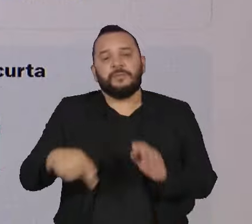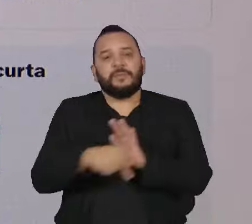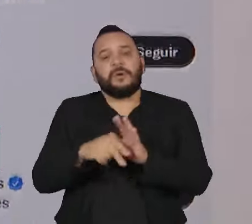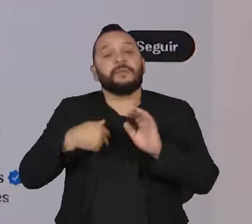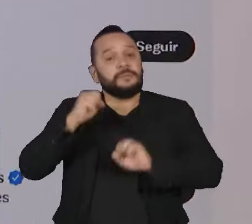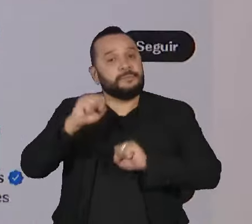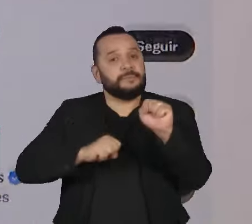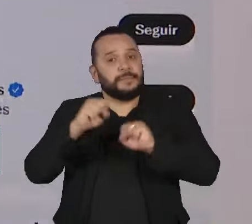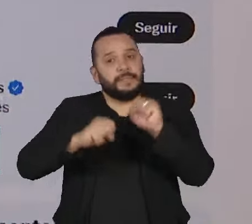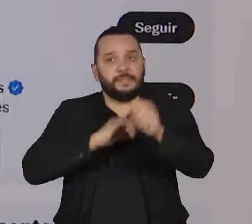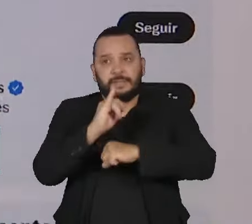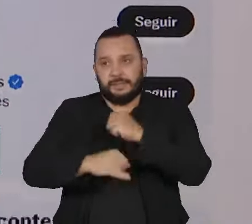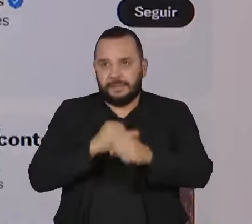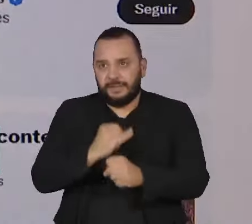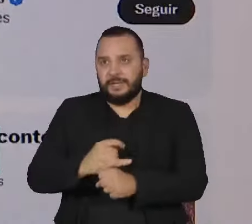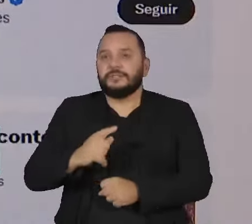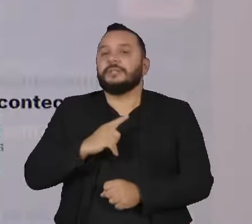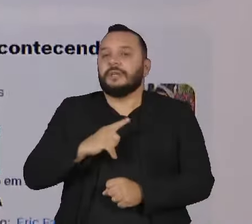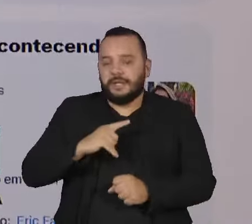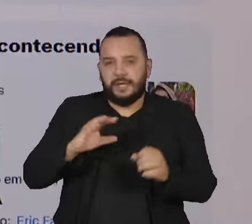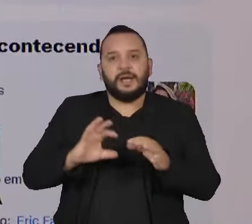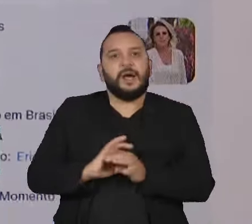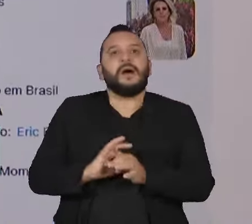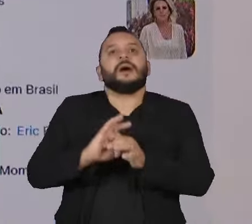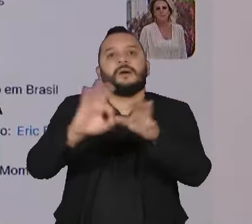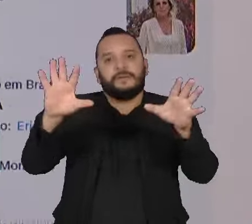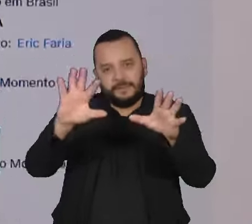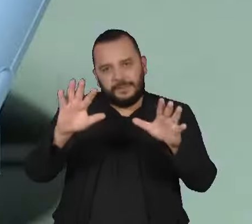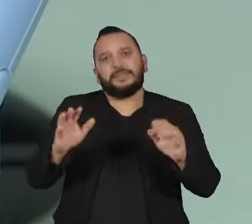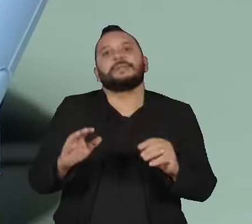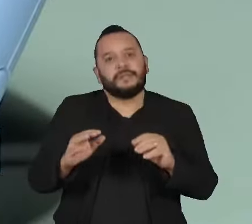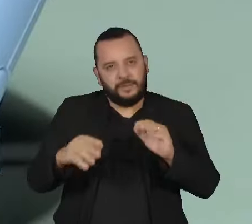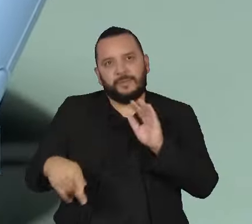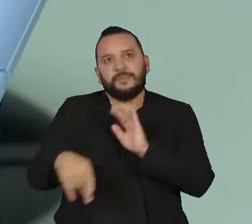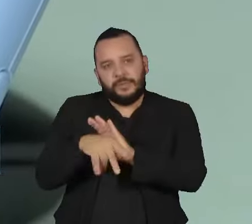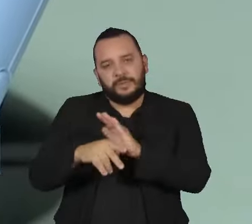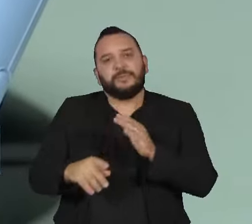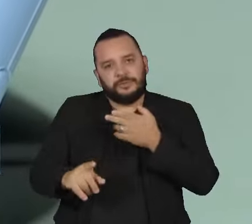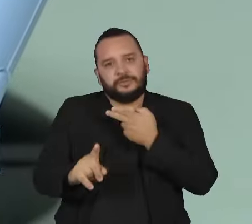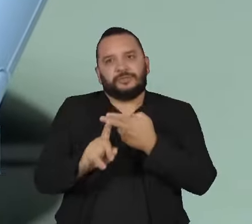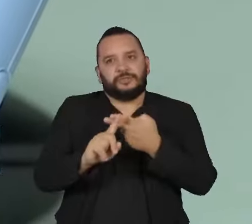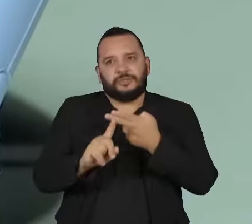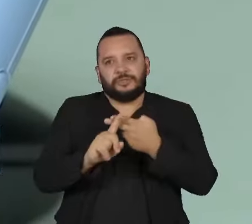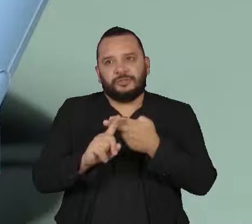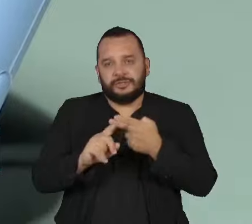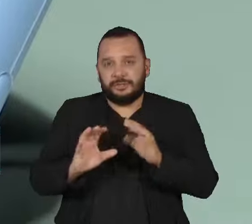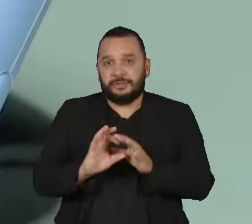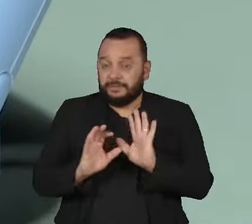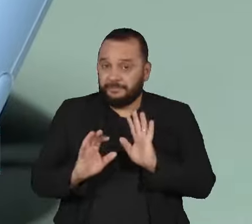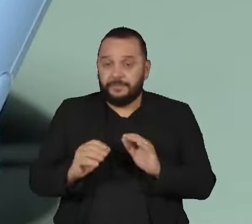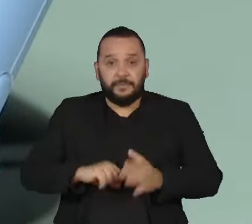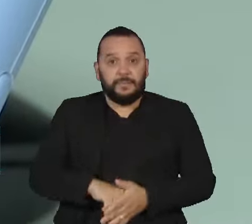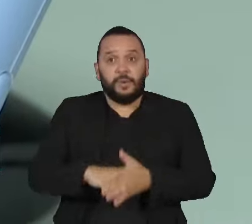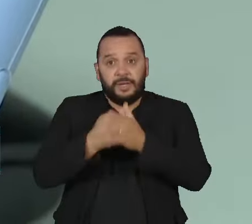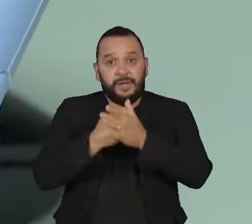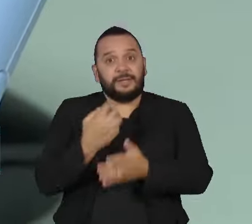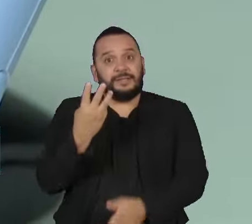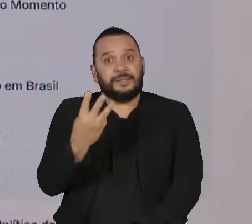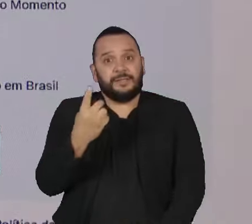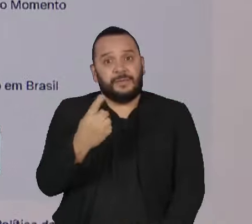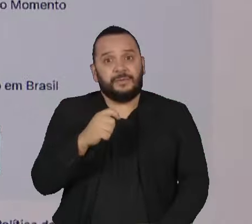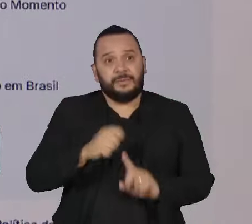de internet com autorização para a prestação do serviço o x foi em 31 de